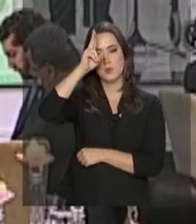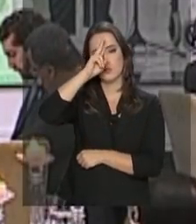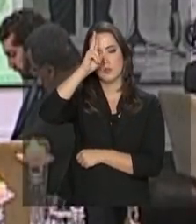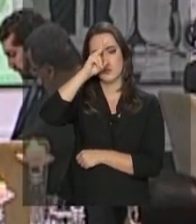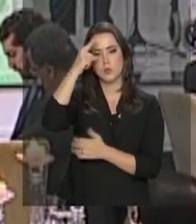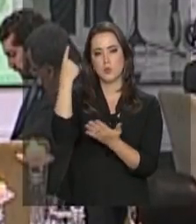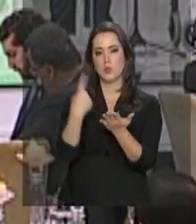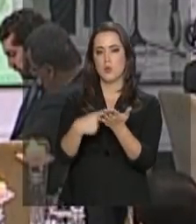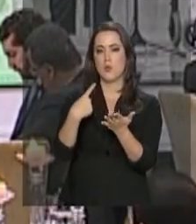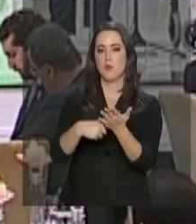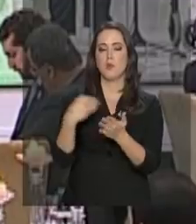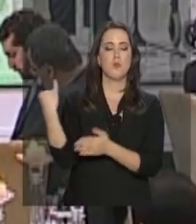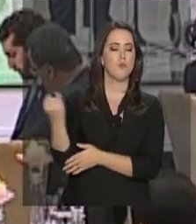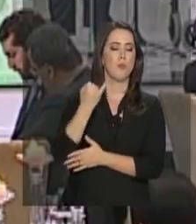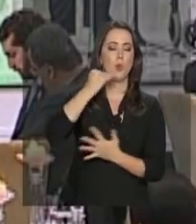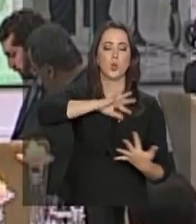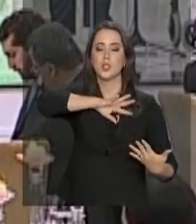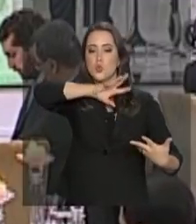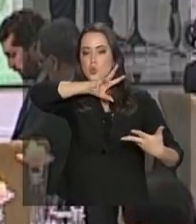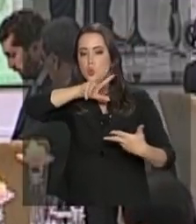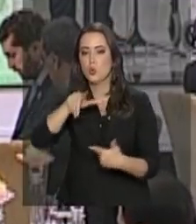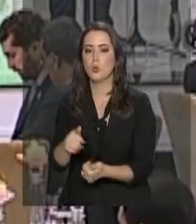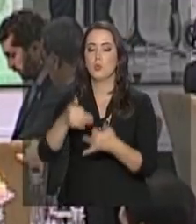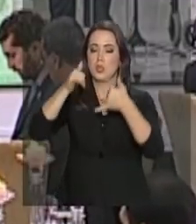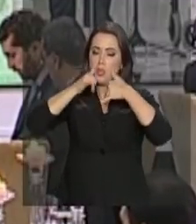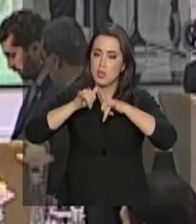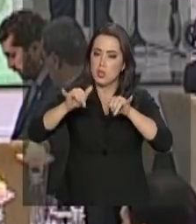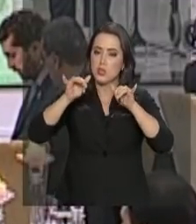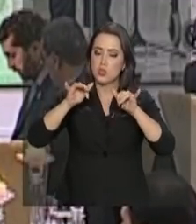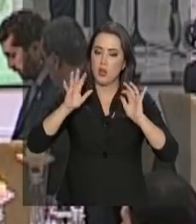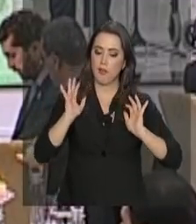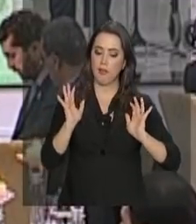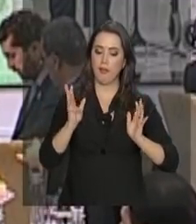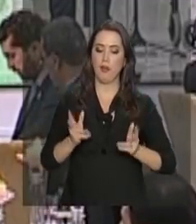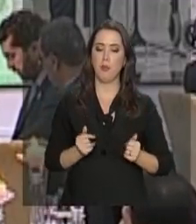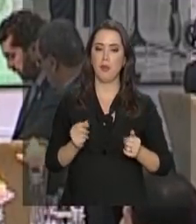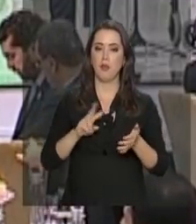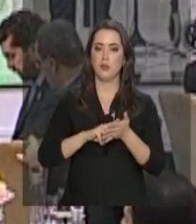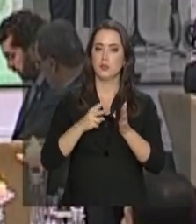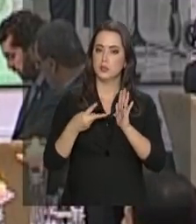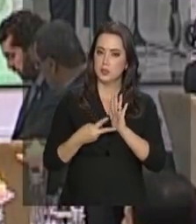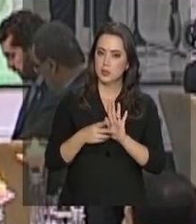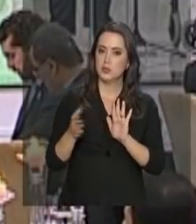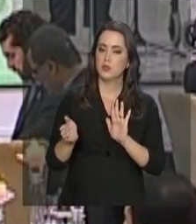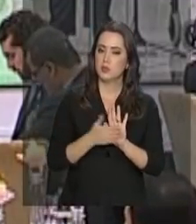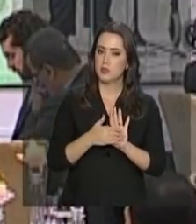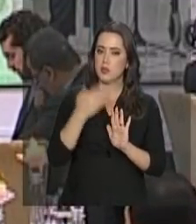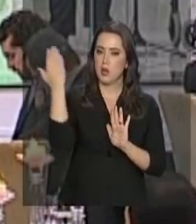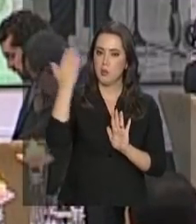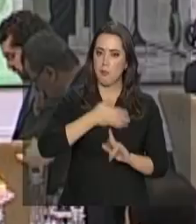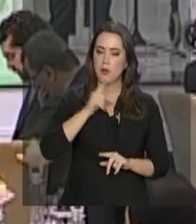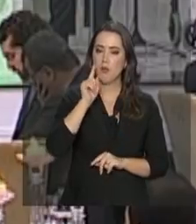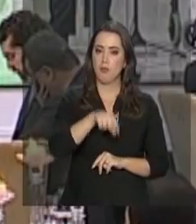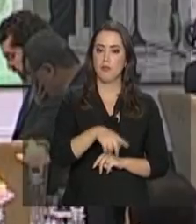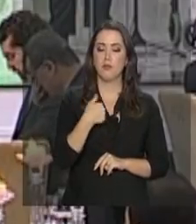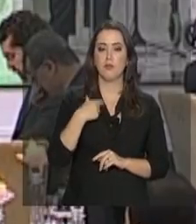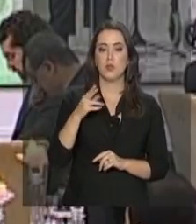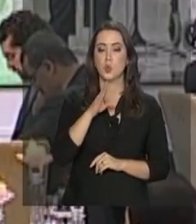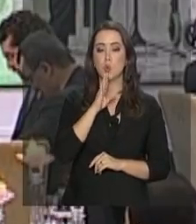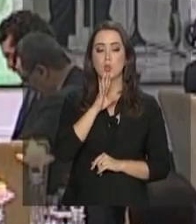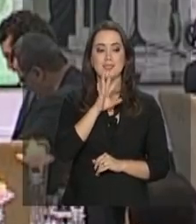reafirma sua referência internacional na área da energia limpa o que tem sido comprovado pela recessão internacional e